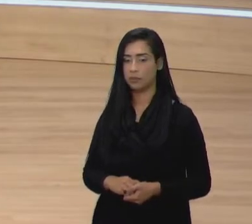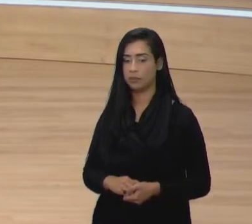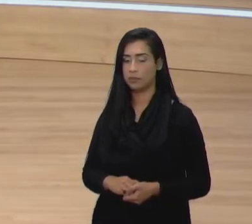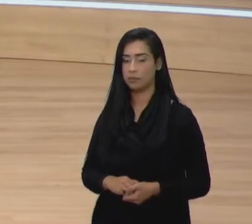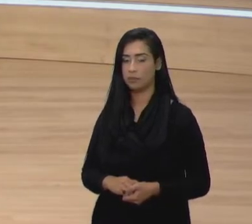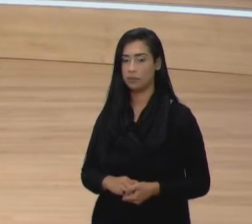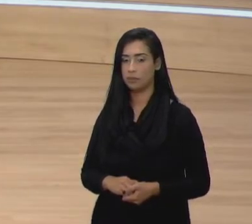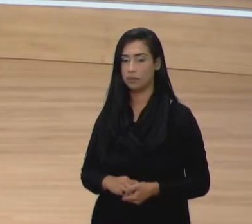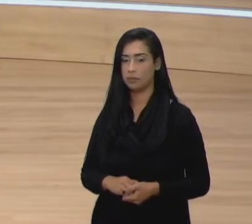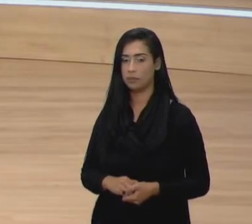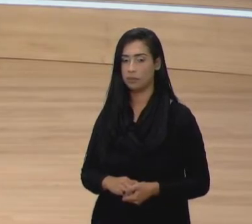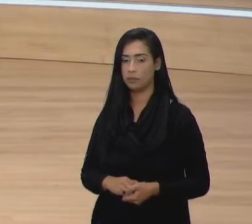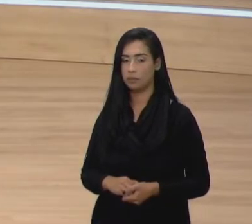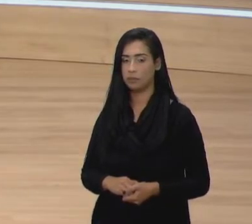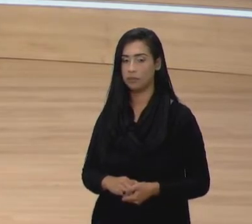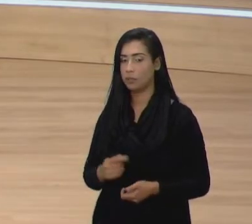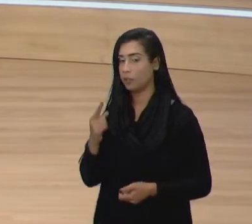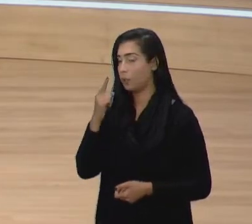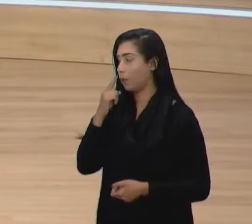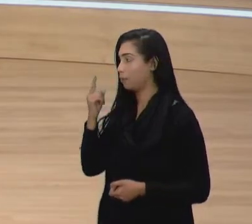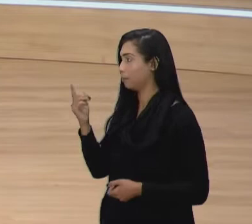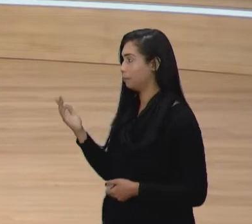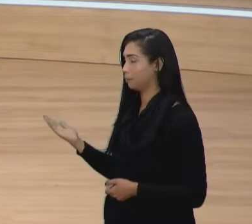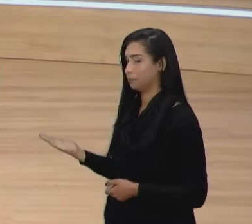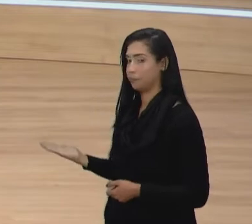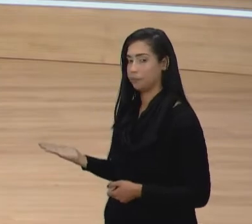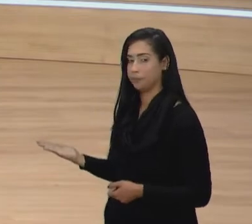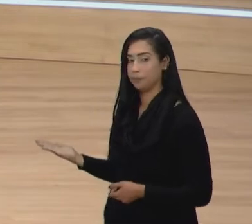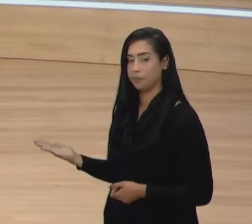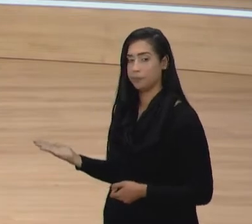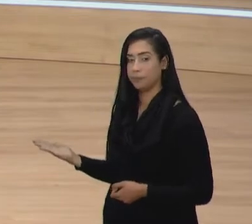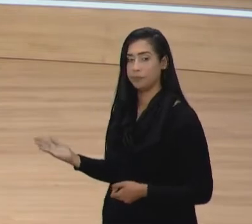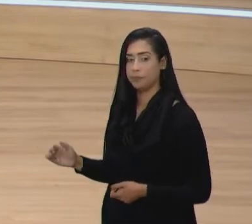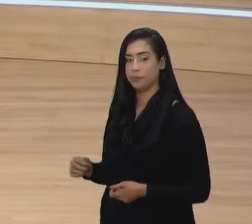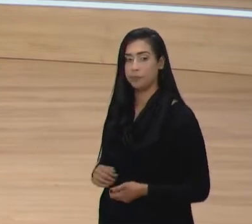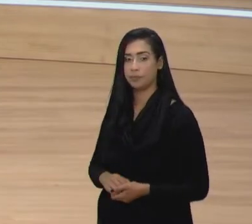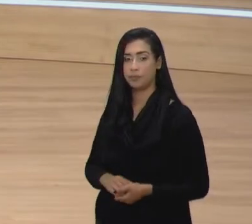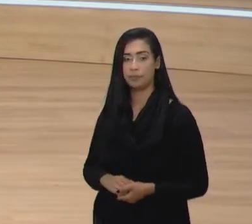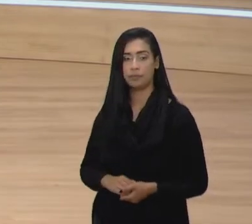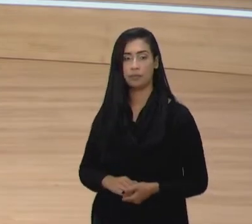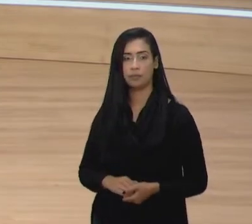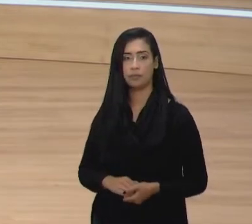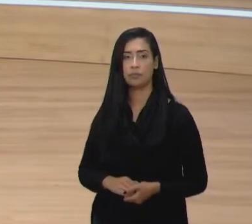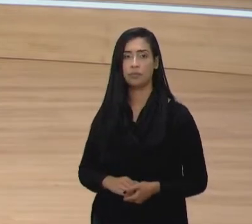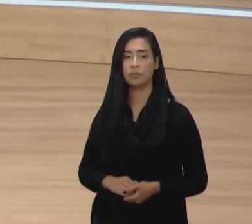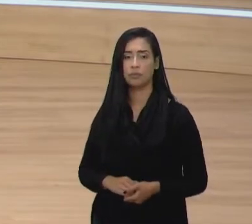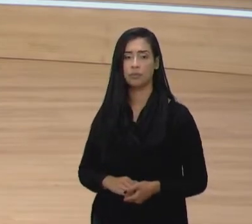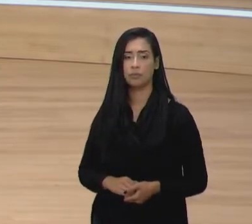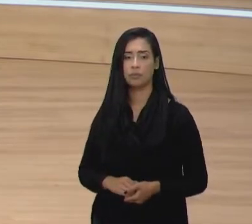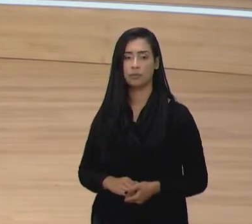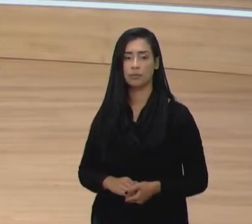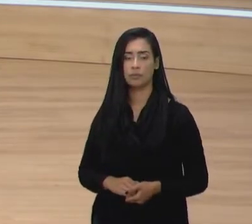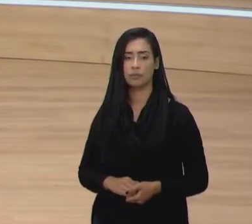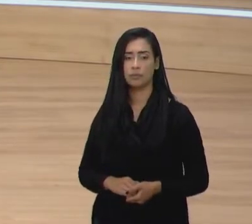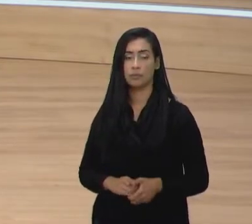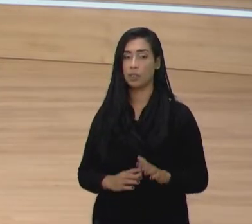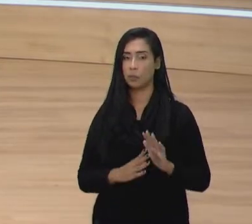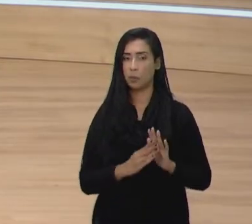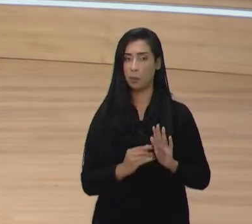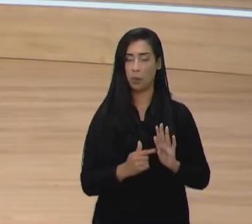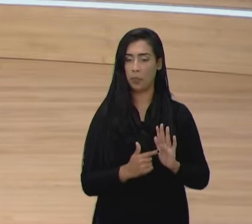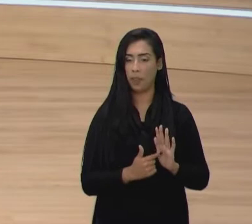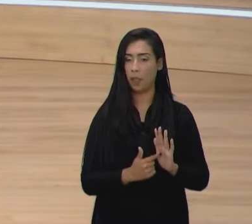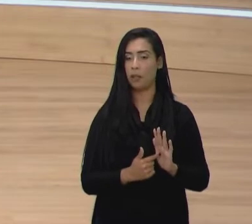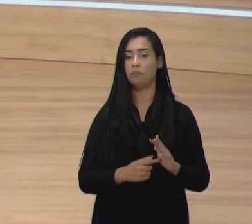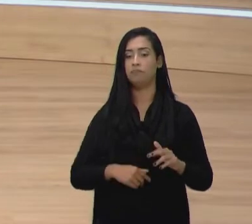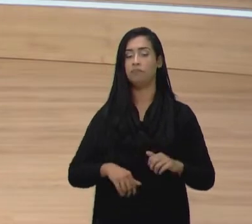passo básico, como se eu tivesse esse movimento que a gente fez aqui na frente dela. Eu repito ele, só que de frente para minha esquerda. Então,